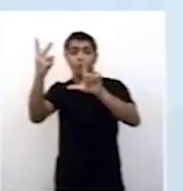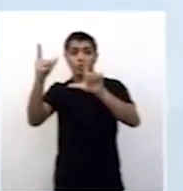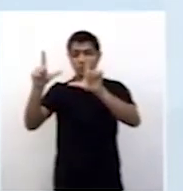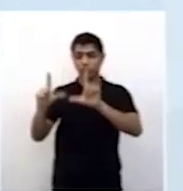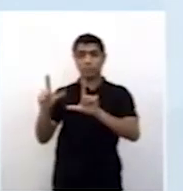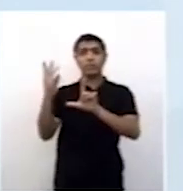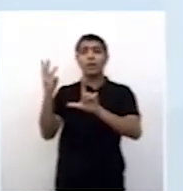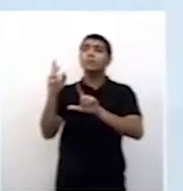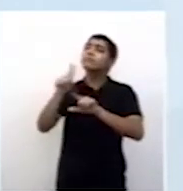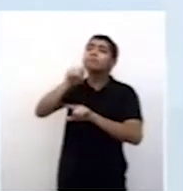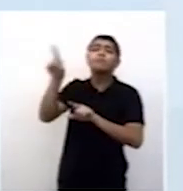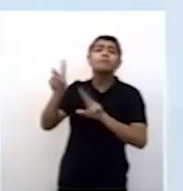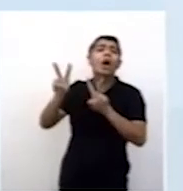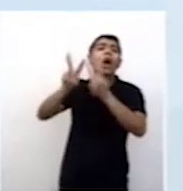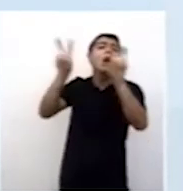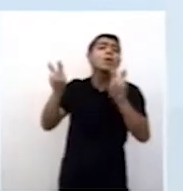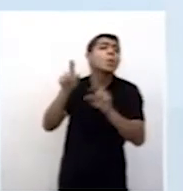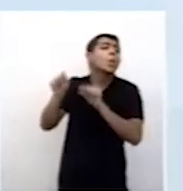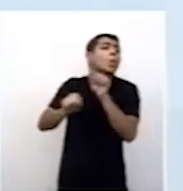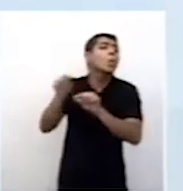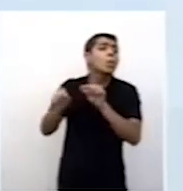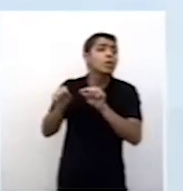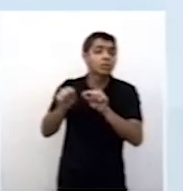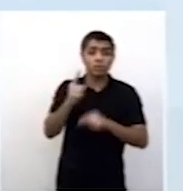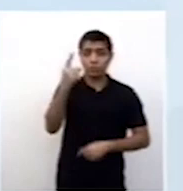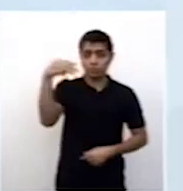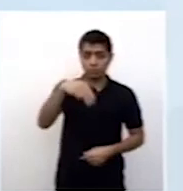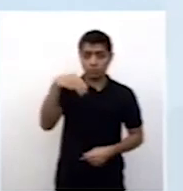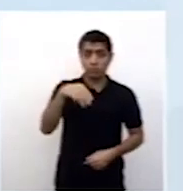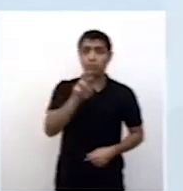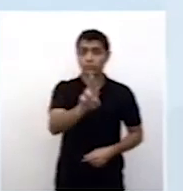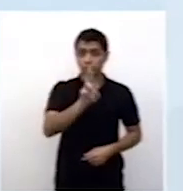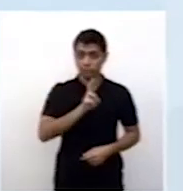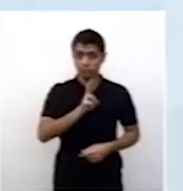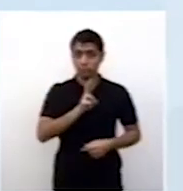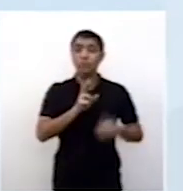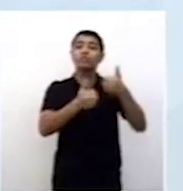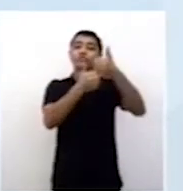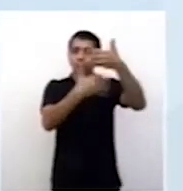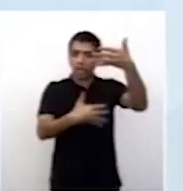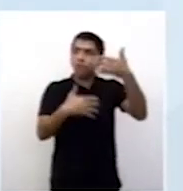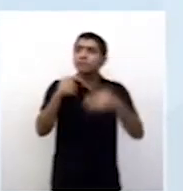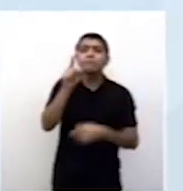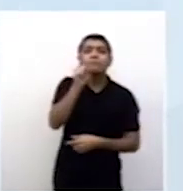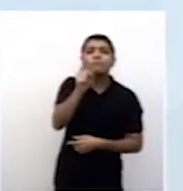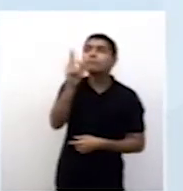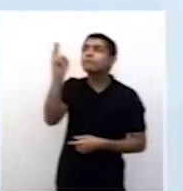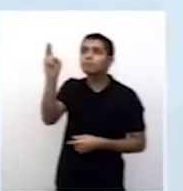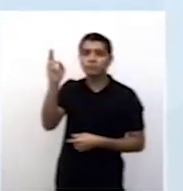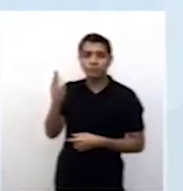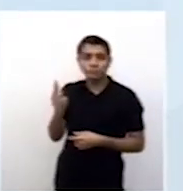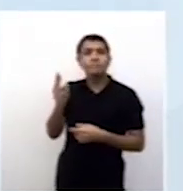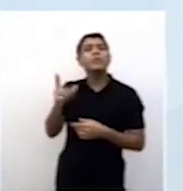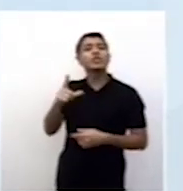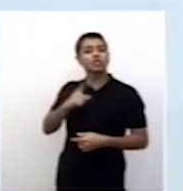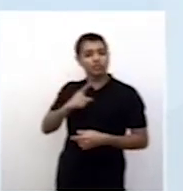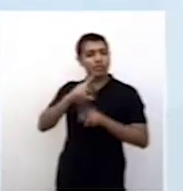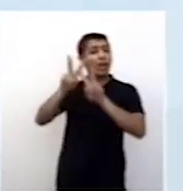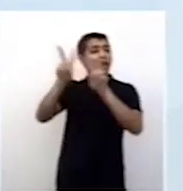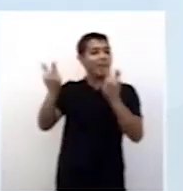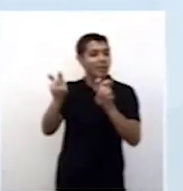Eu vou dar 1 minutinho para vocês responderem no chat. O que há de comum entre essas 3 imagens?